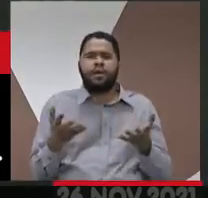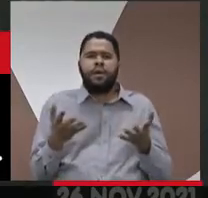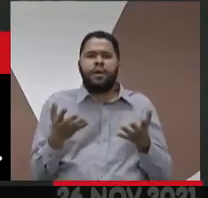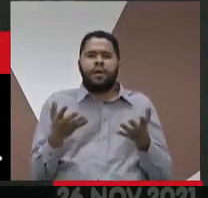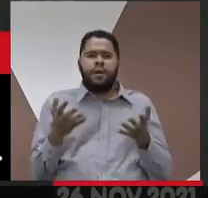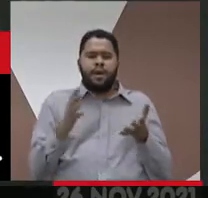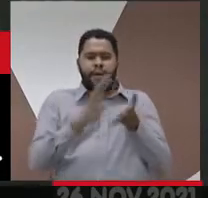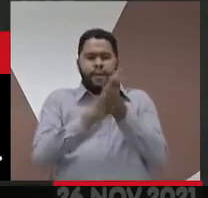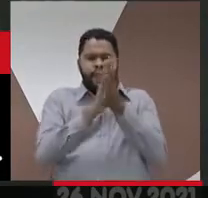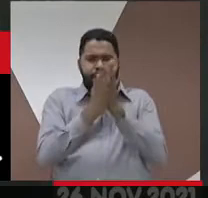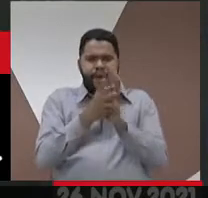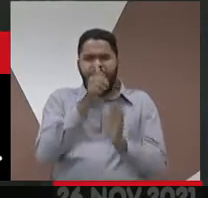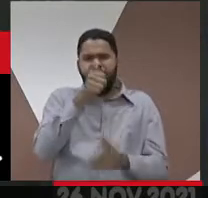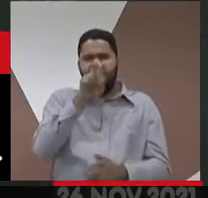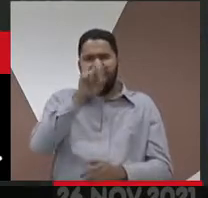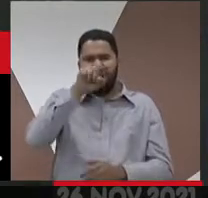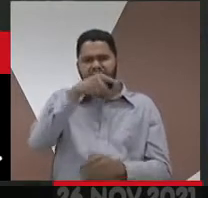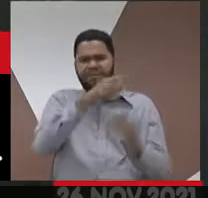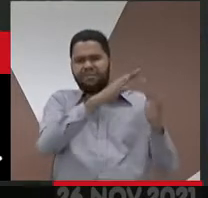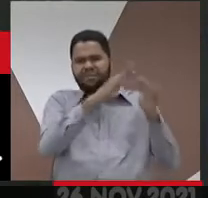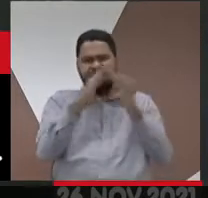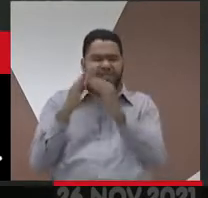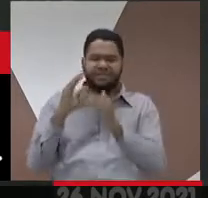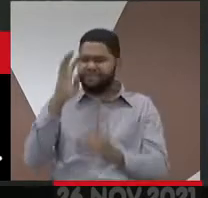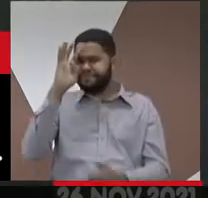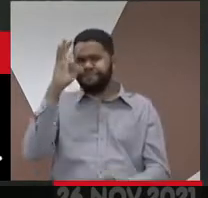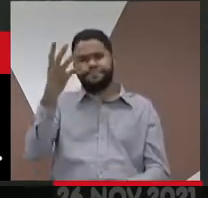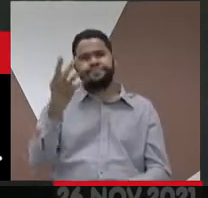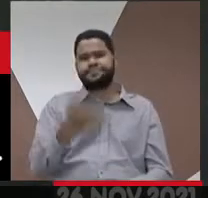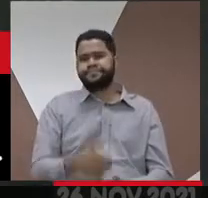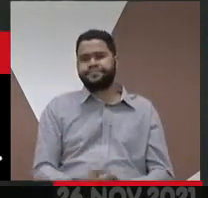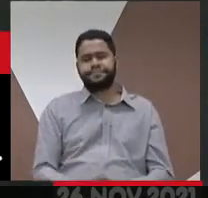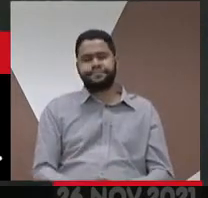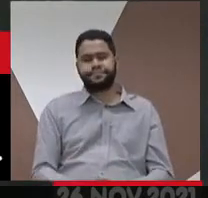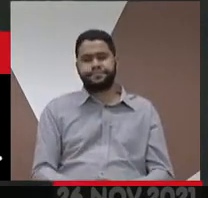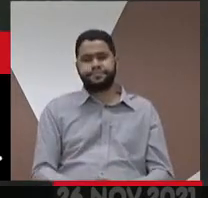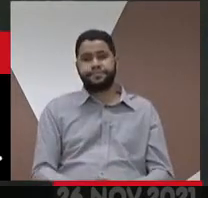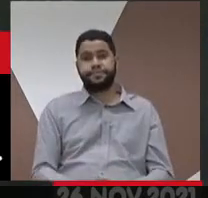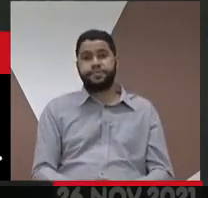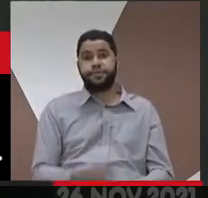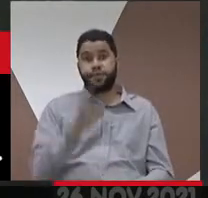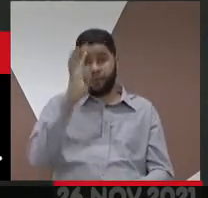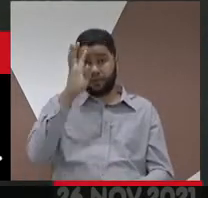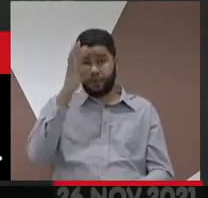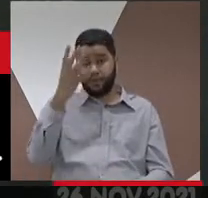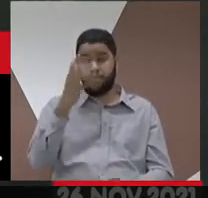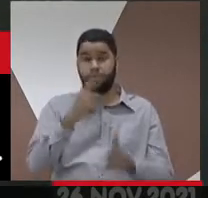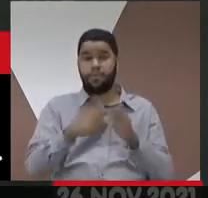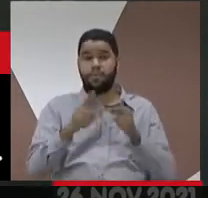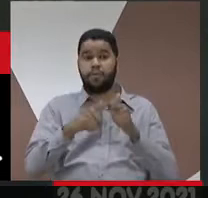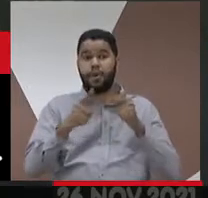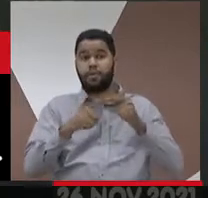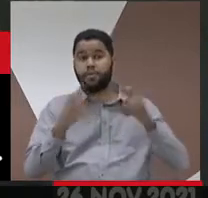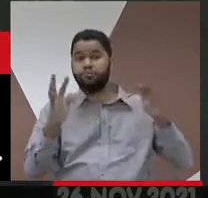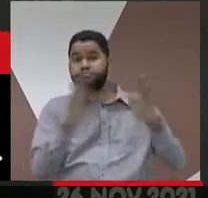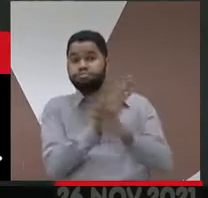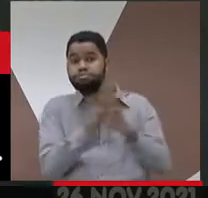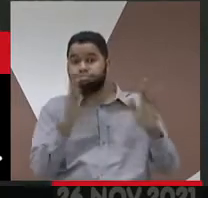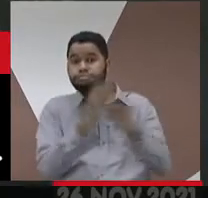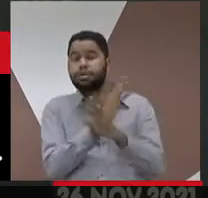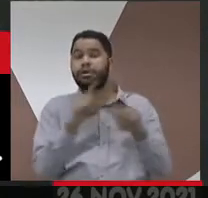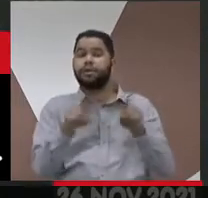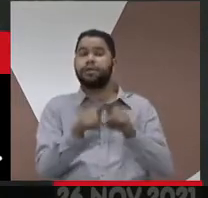moradias, jogar mais para cima da zona rural, não vai resolver a mobilidade. O que vai resolver os problemas de mobilidade e